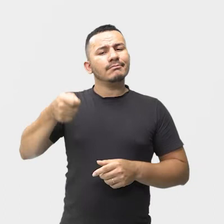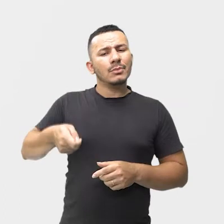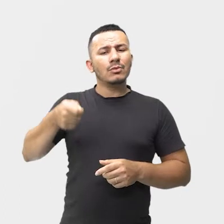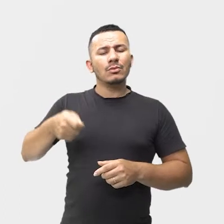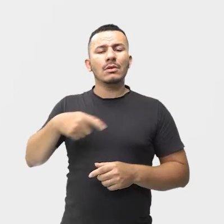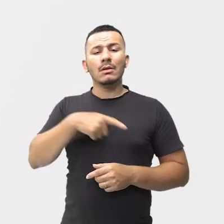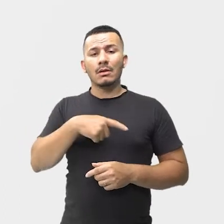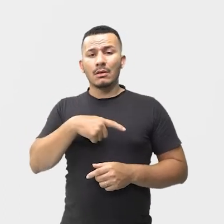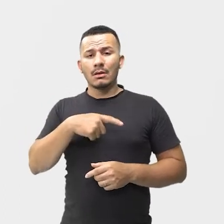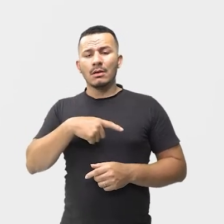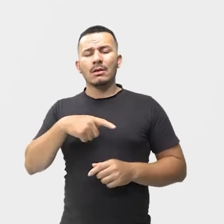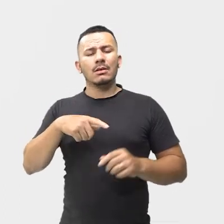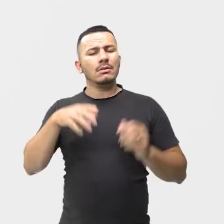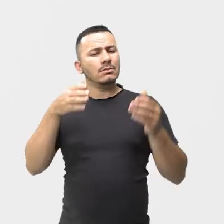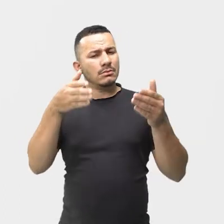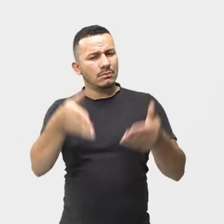posição,